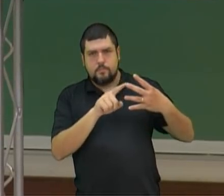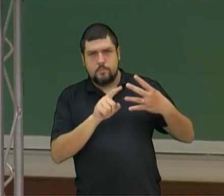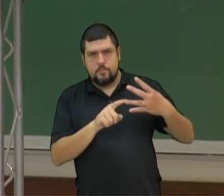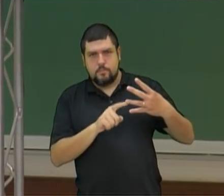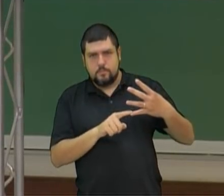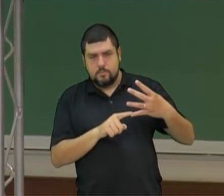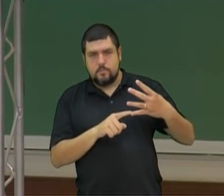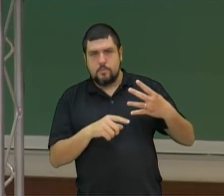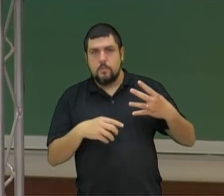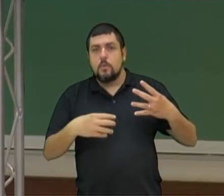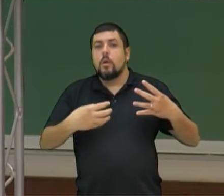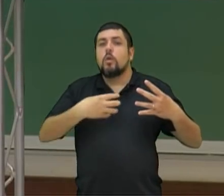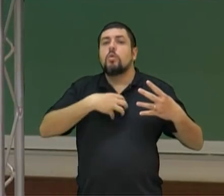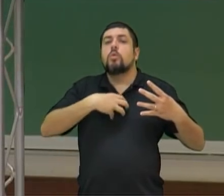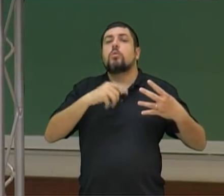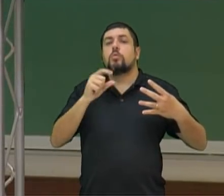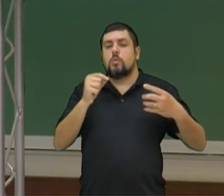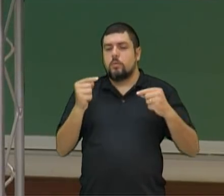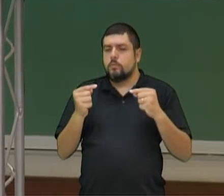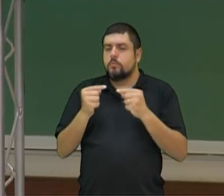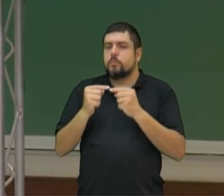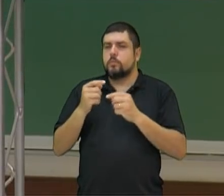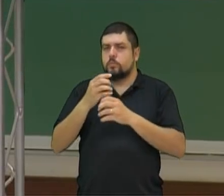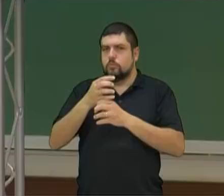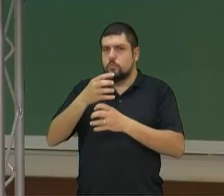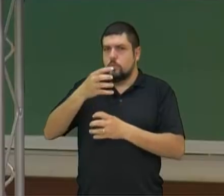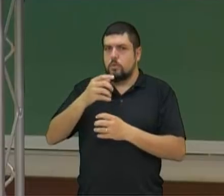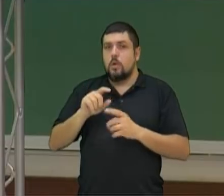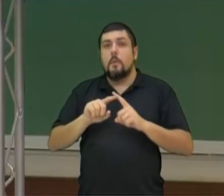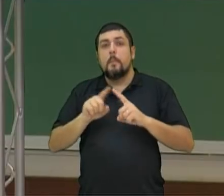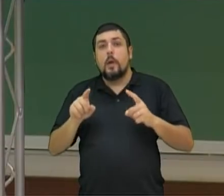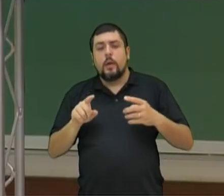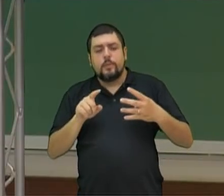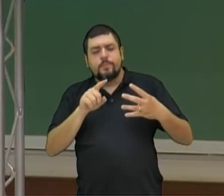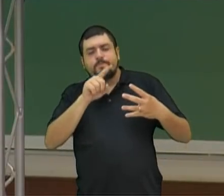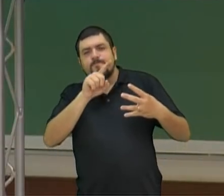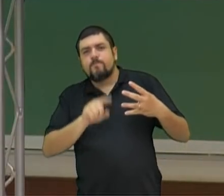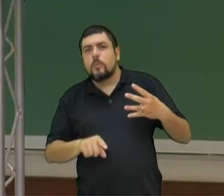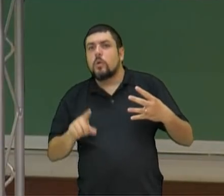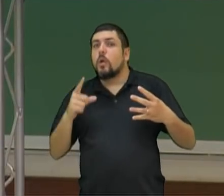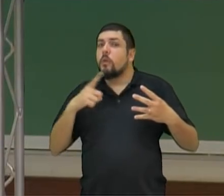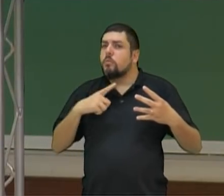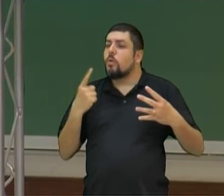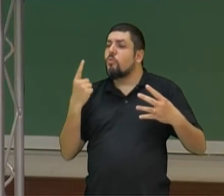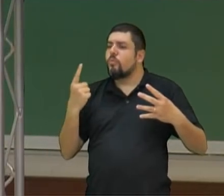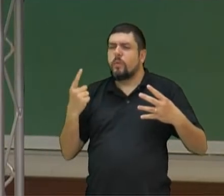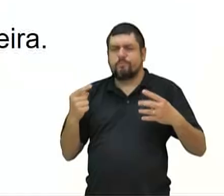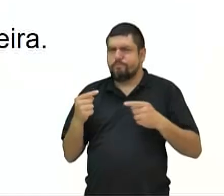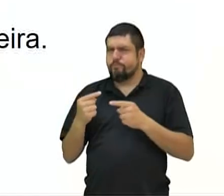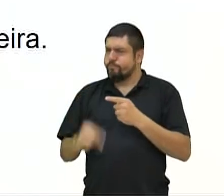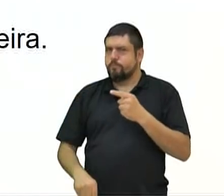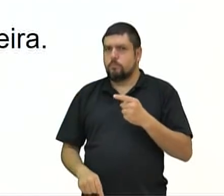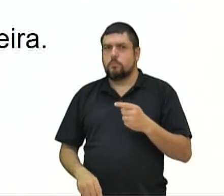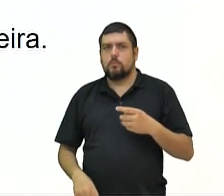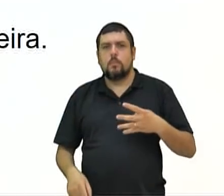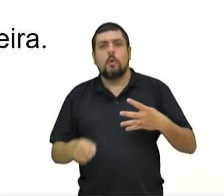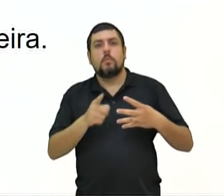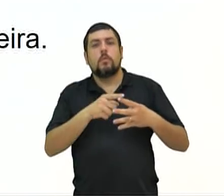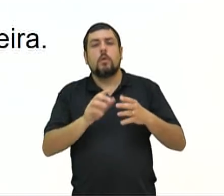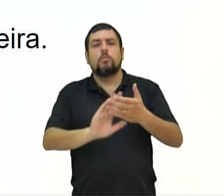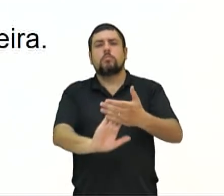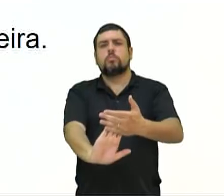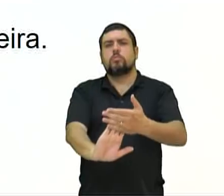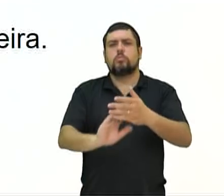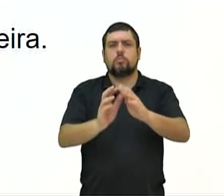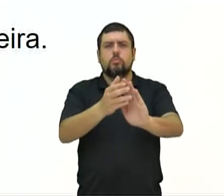ações relacionadas à minha coluna vertebral e uma prejudica ela. Então, primeira, realizar alongamentos, eu